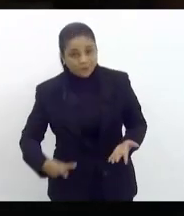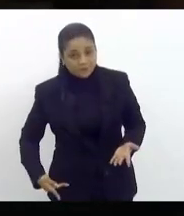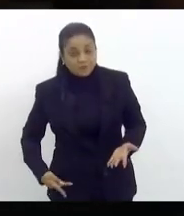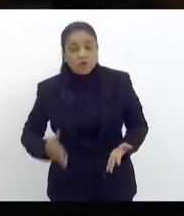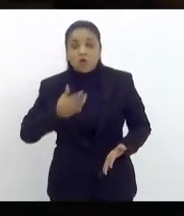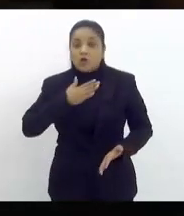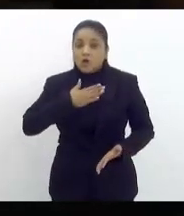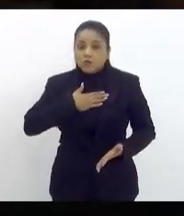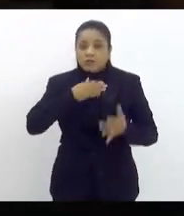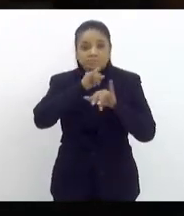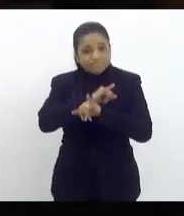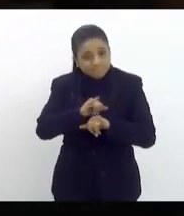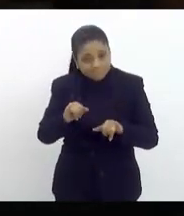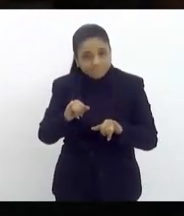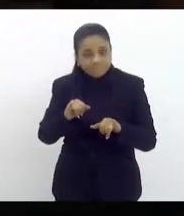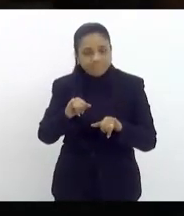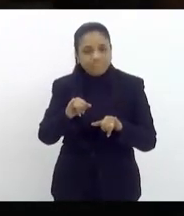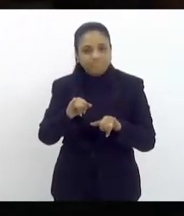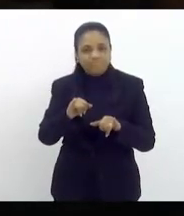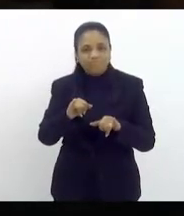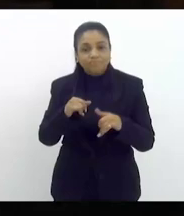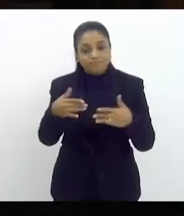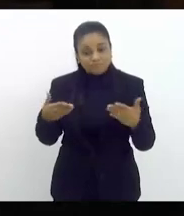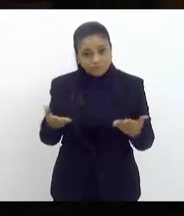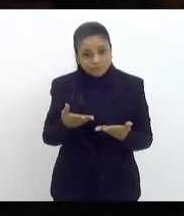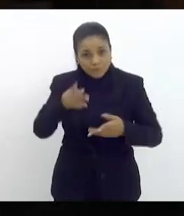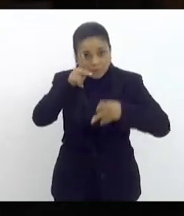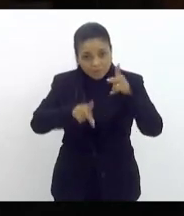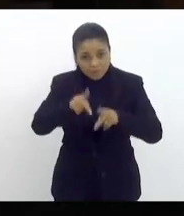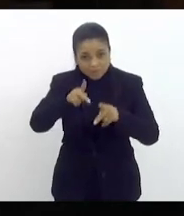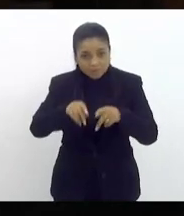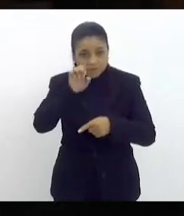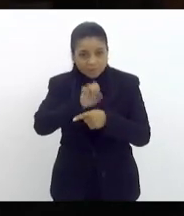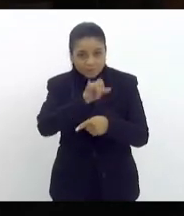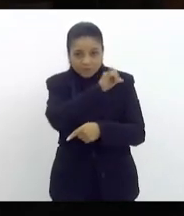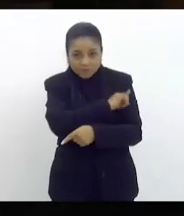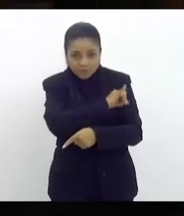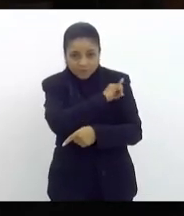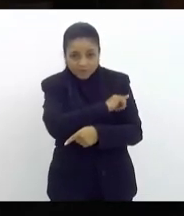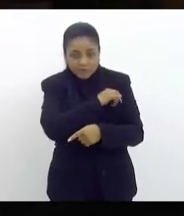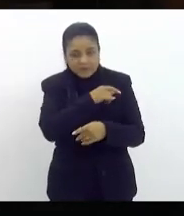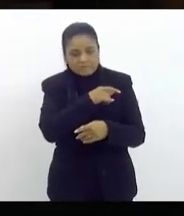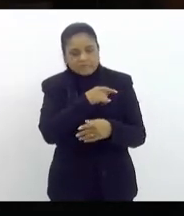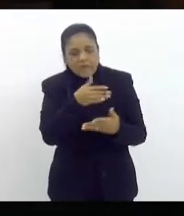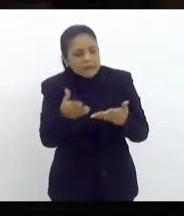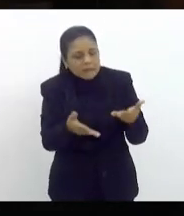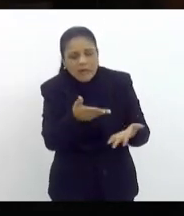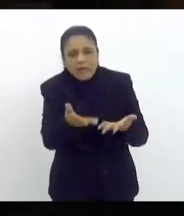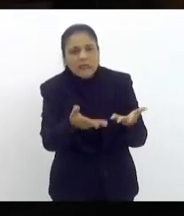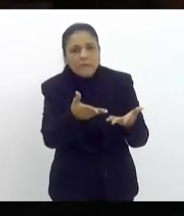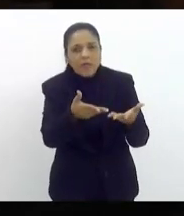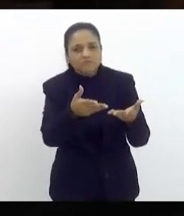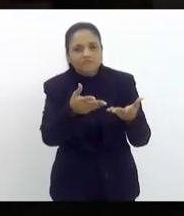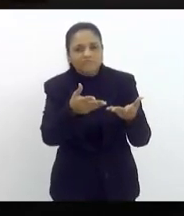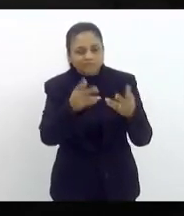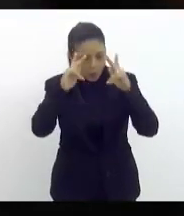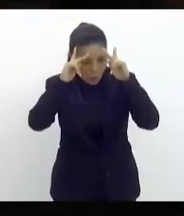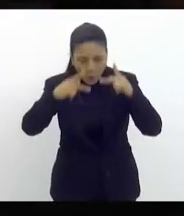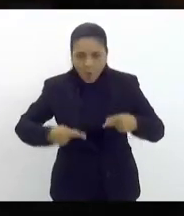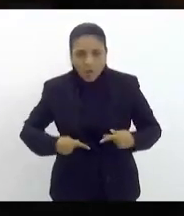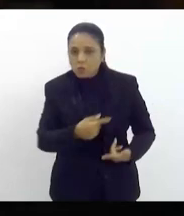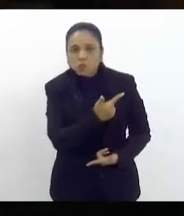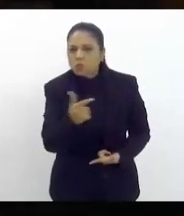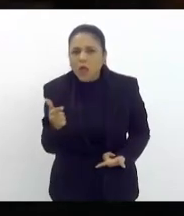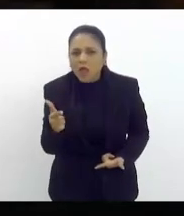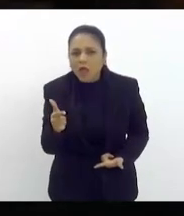gostaria de dizer que hoje a população do Rio de Janeiro tem um tratamento completamente desumano. A